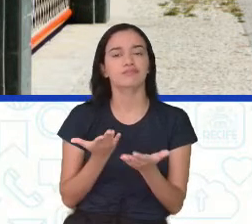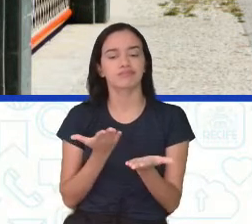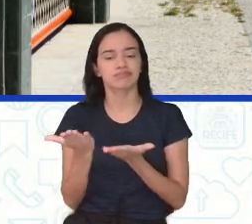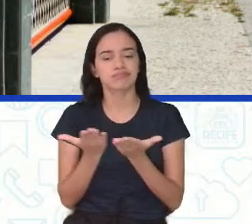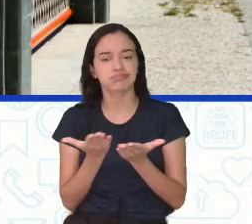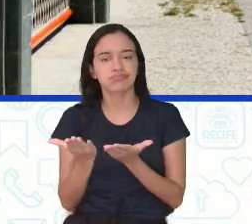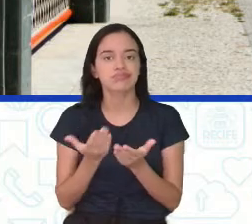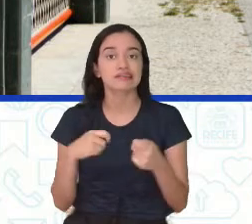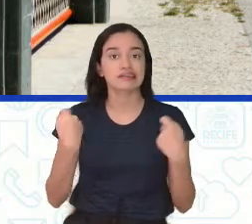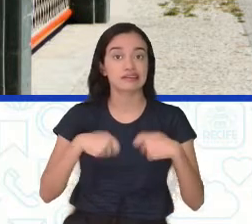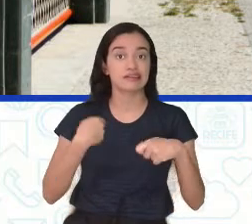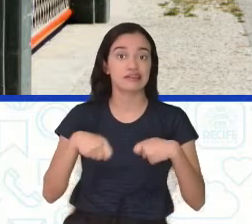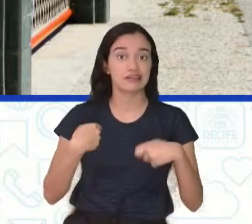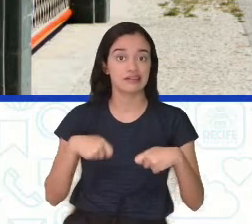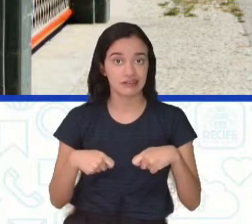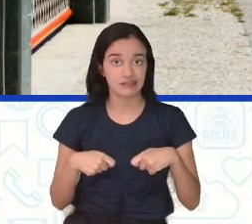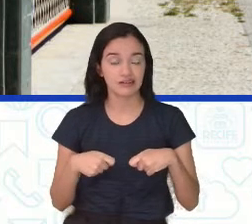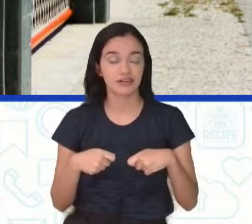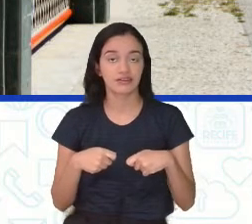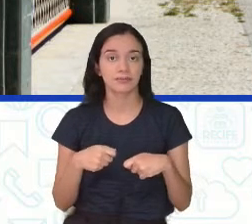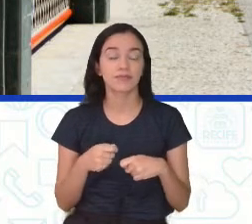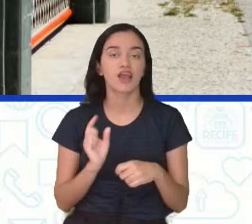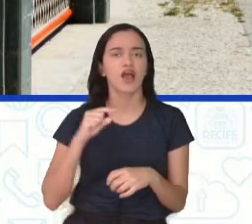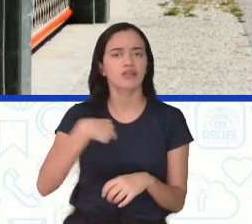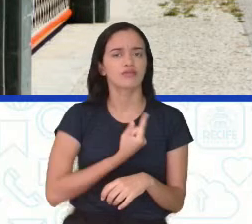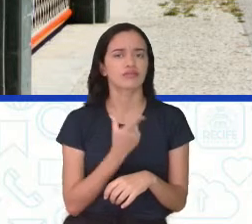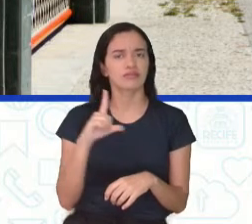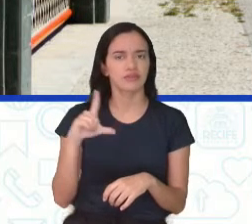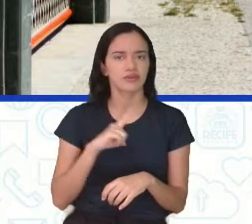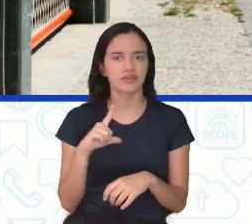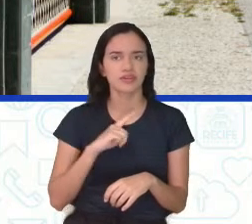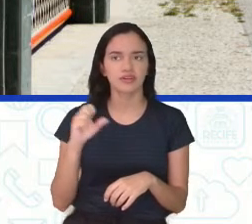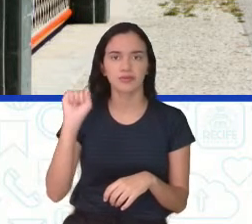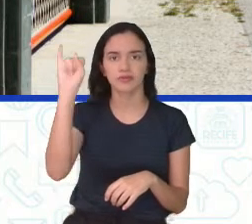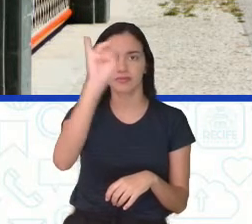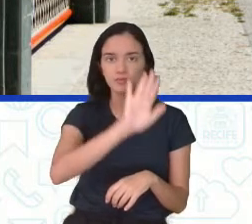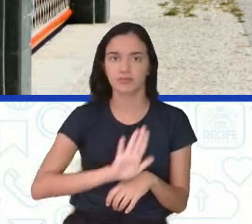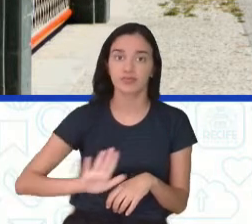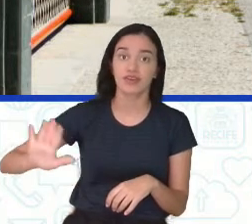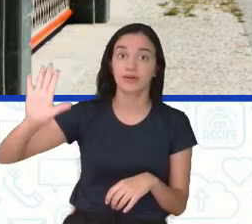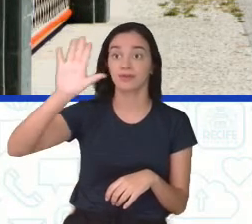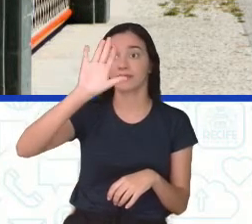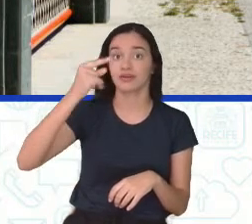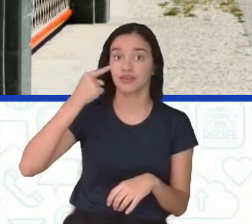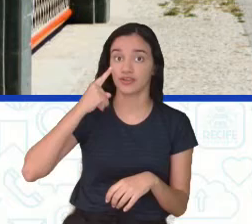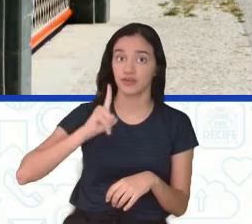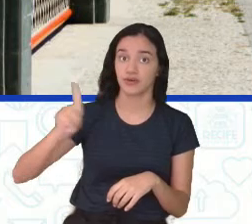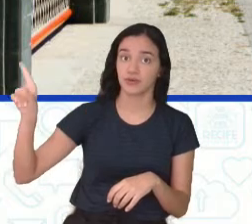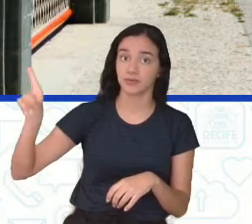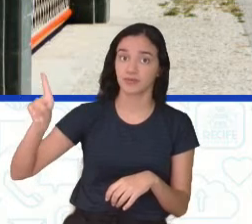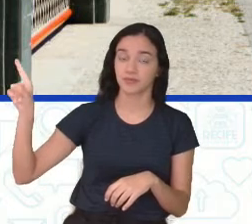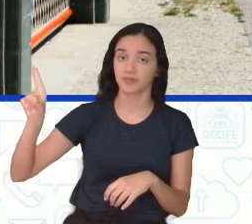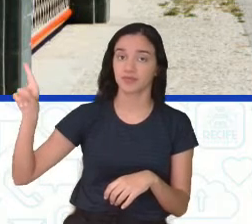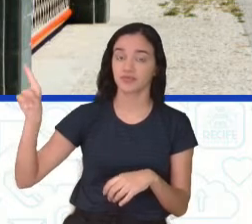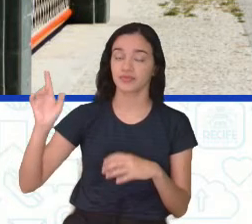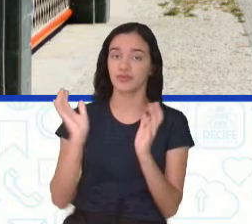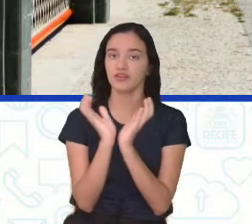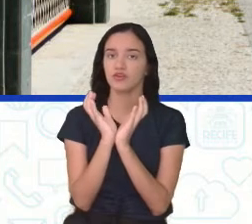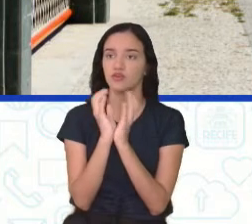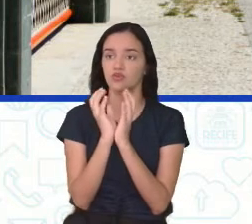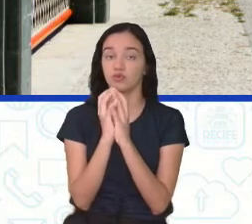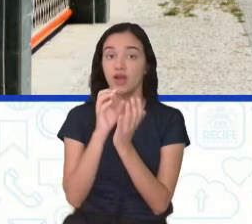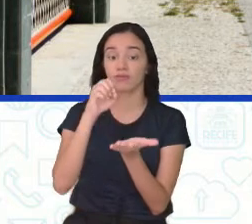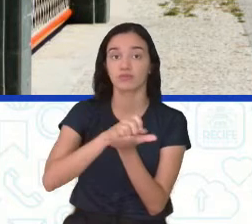suas necessidades. Nós temos aqui imagens do Recife. Olha ali o Marco